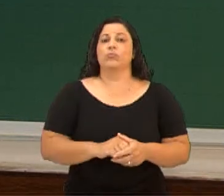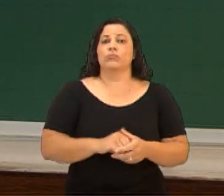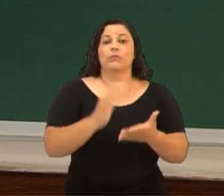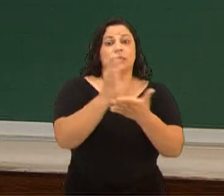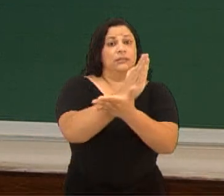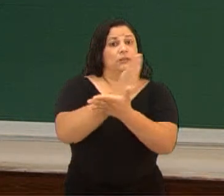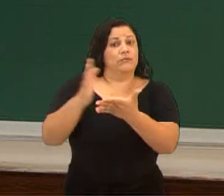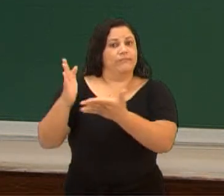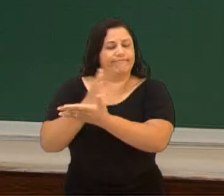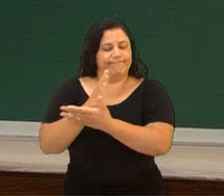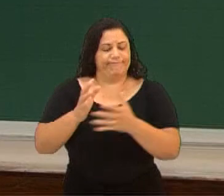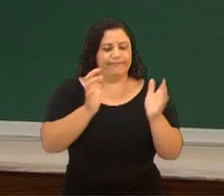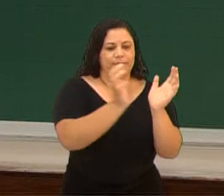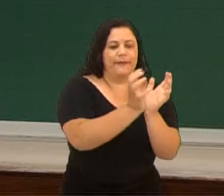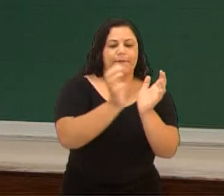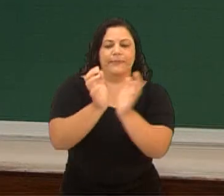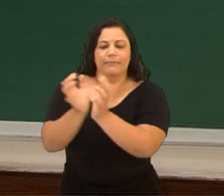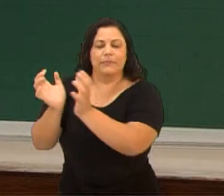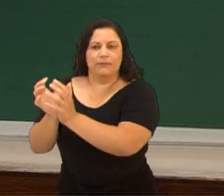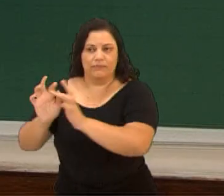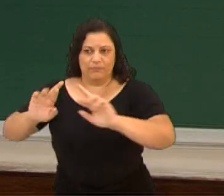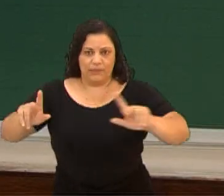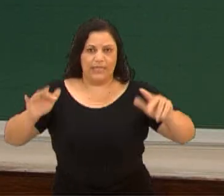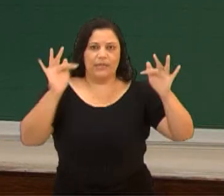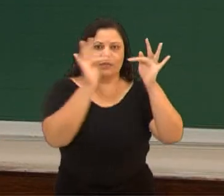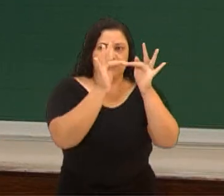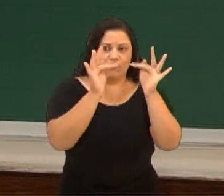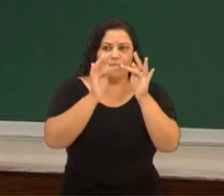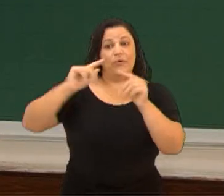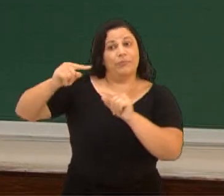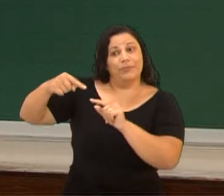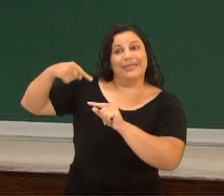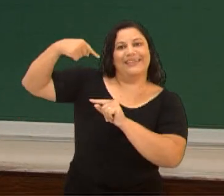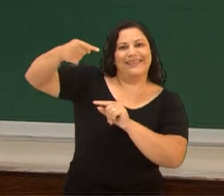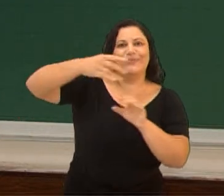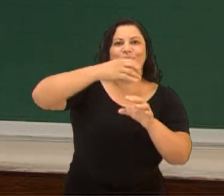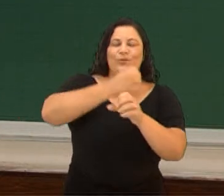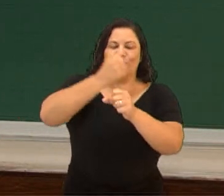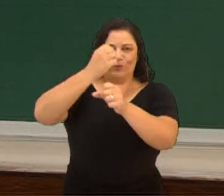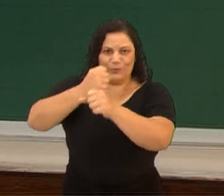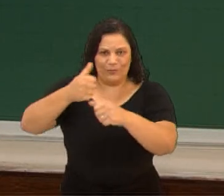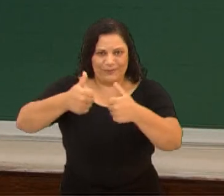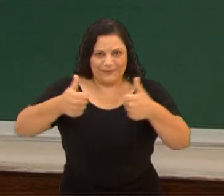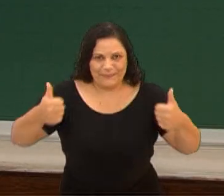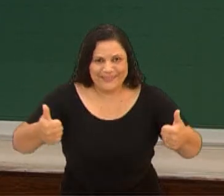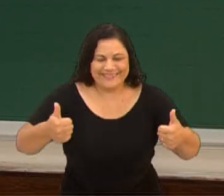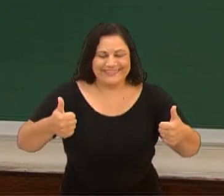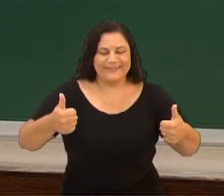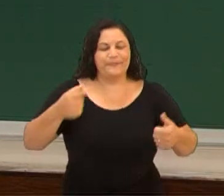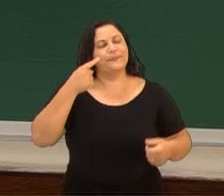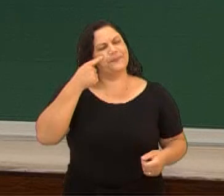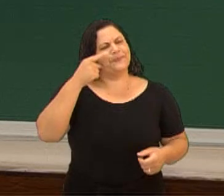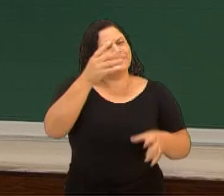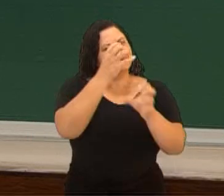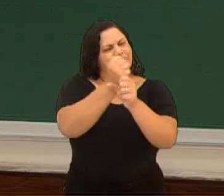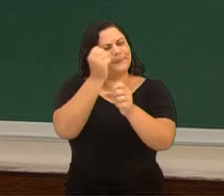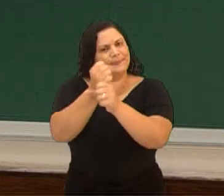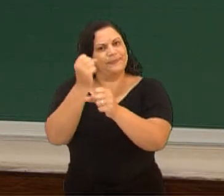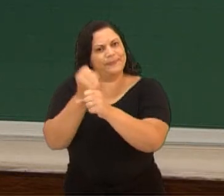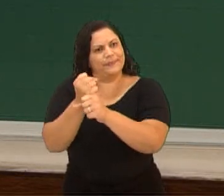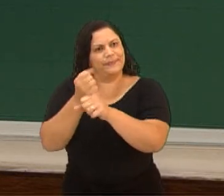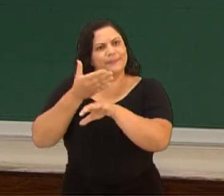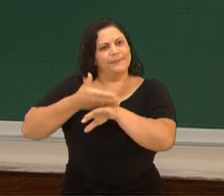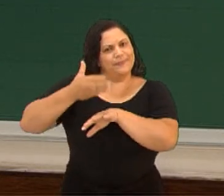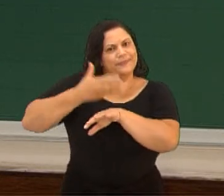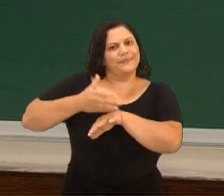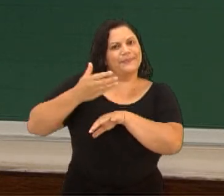separadamente, usando as suas fórmulas, para depois somar, tudo bem? Então, vamos calcular